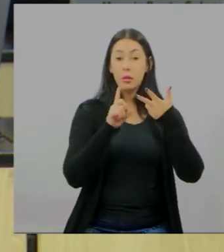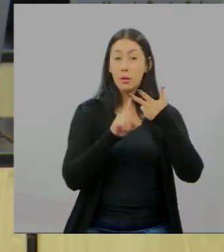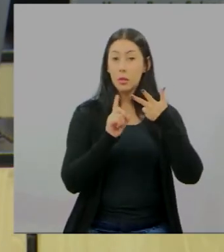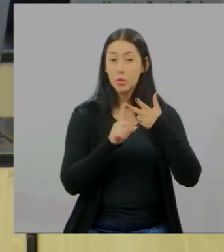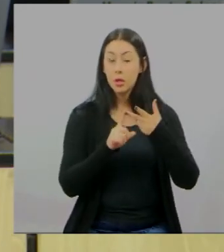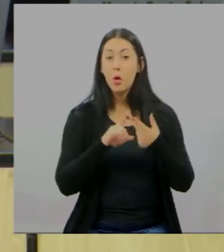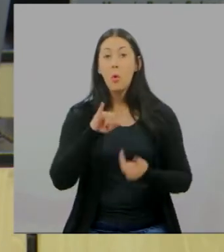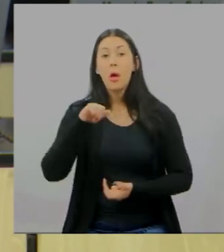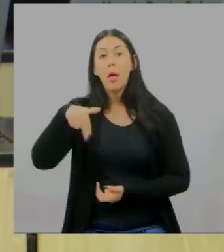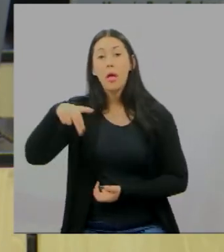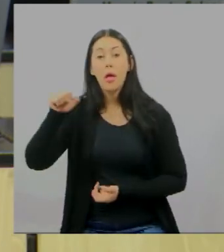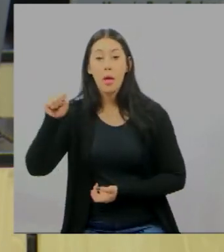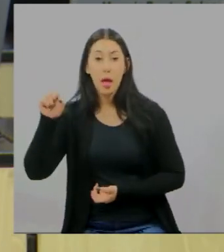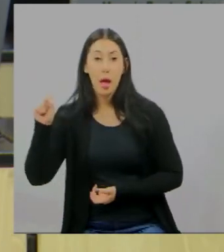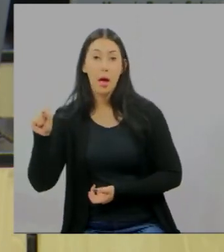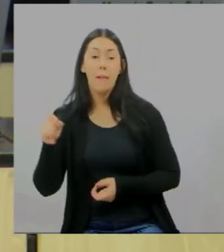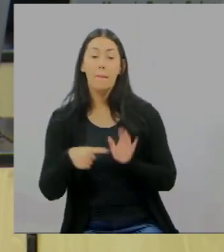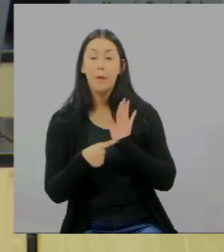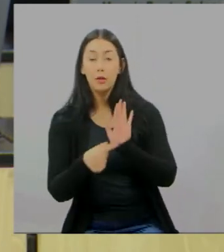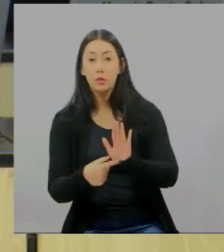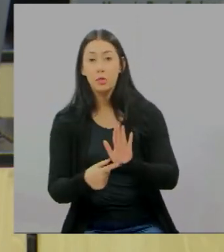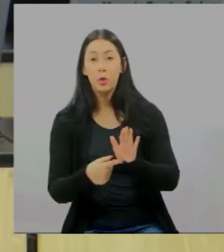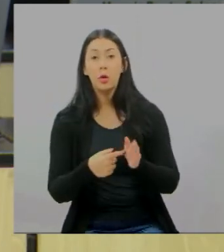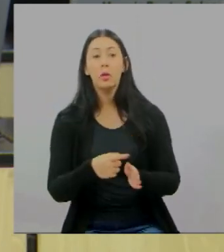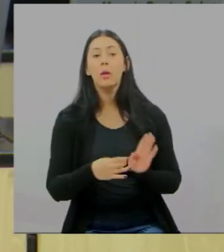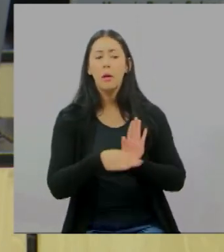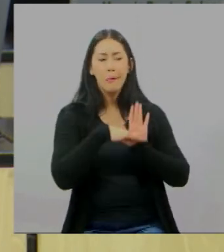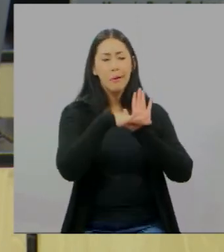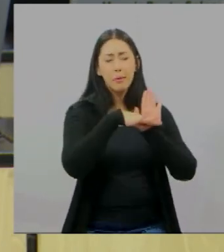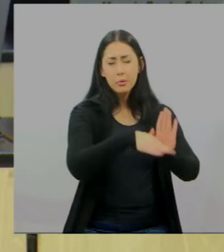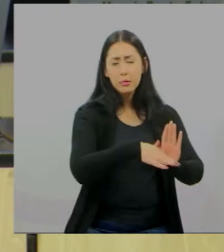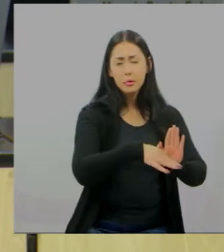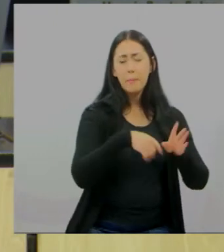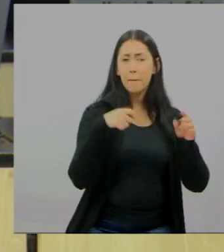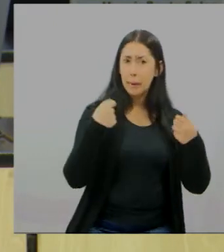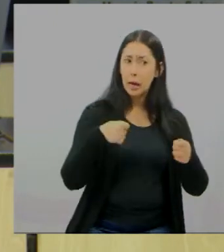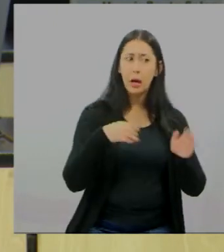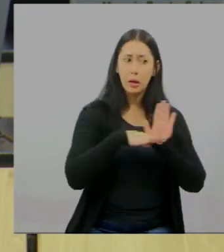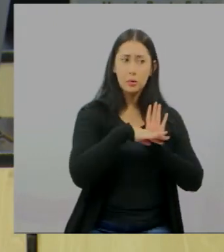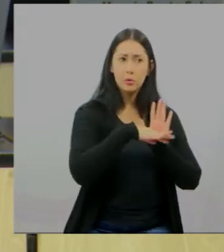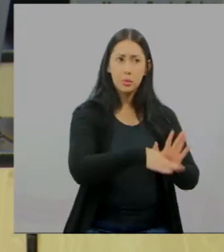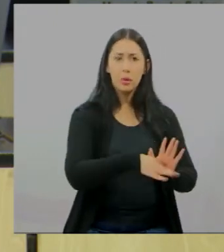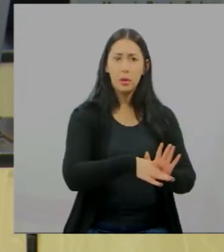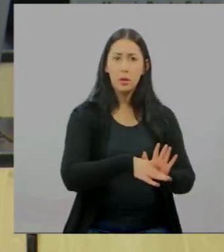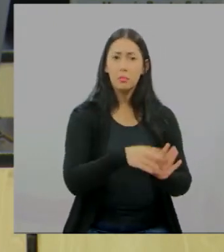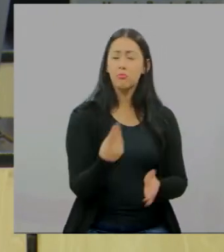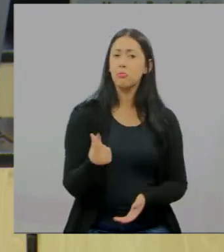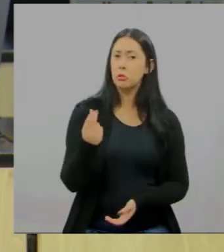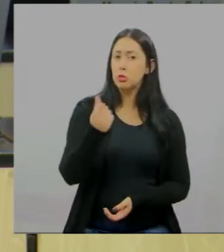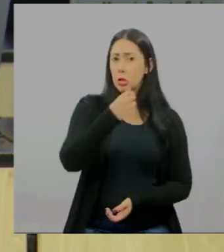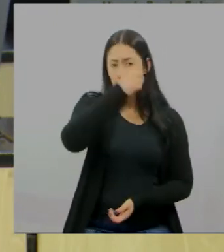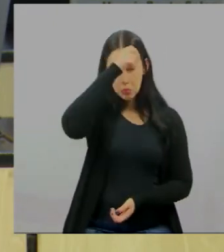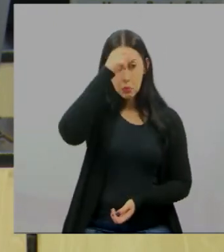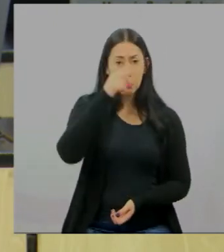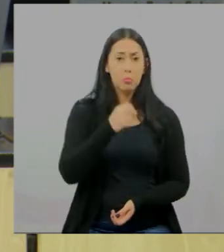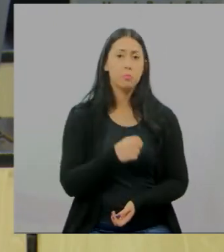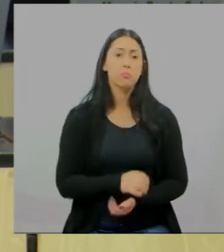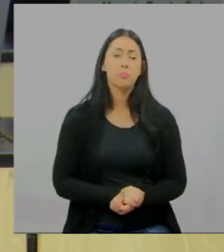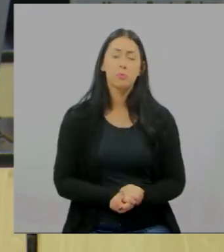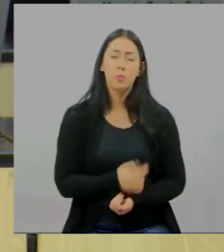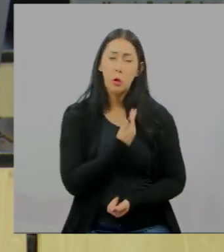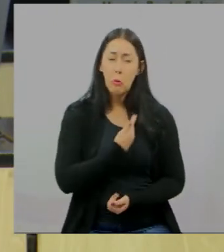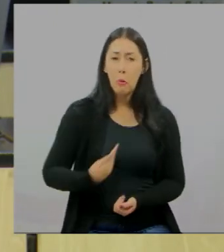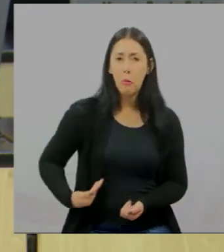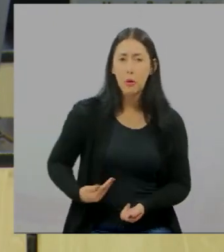Imposto de Serviços Diversos, que colaboram nessa obrigatoriedade com o equilíbrio financeiro do cofre público, Qual é o balancete na receita